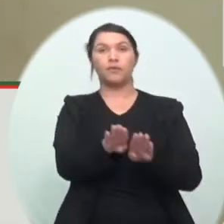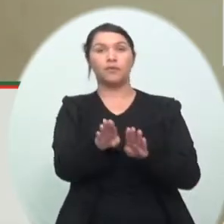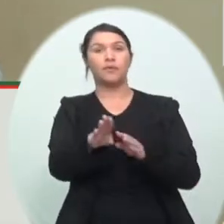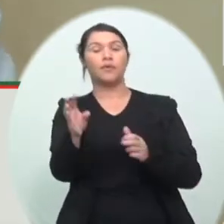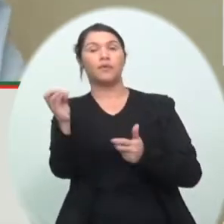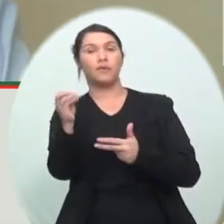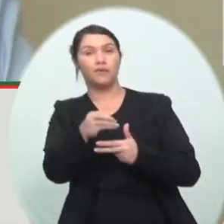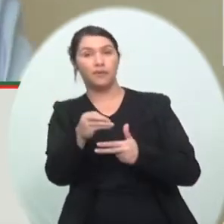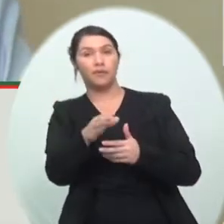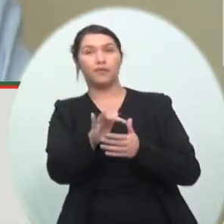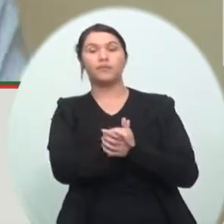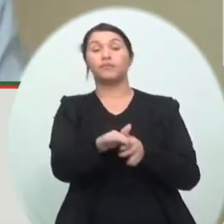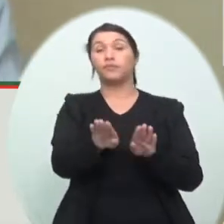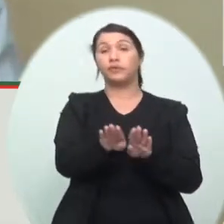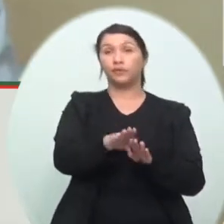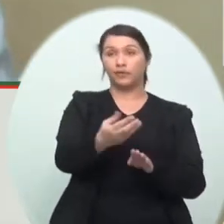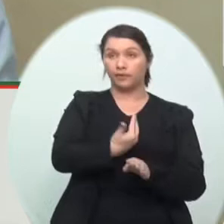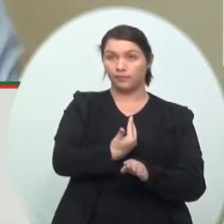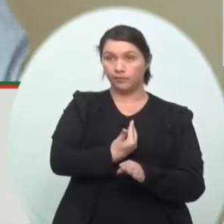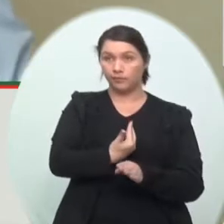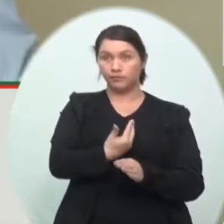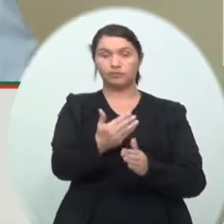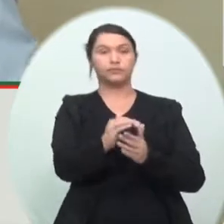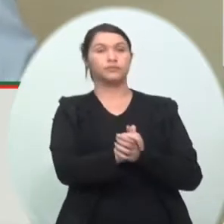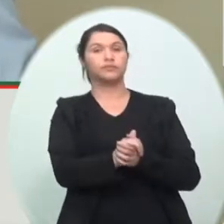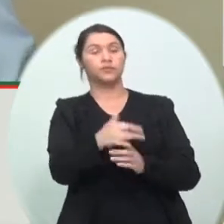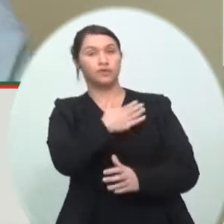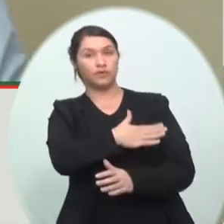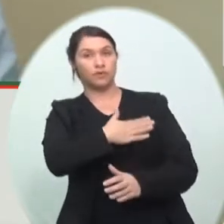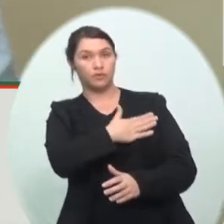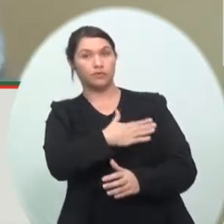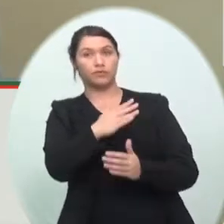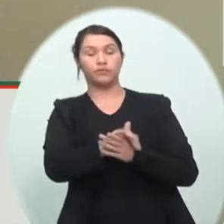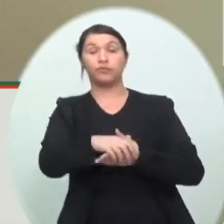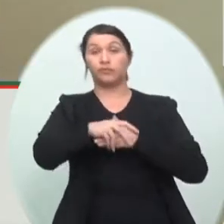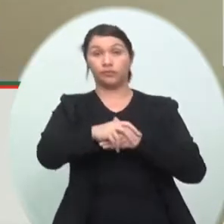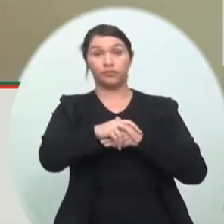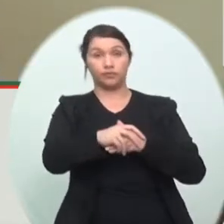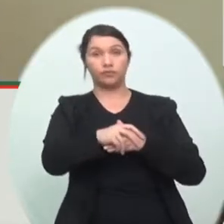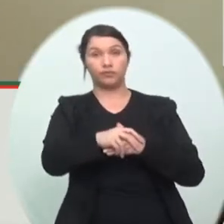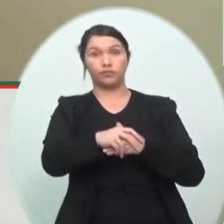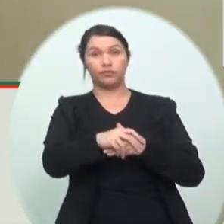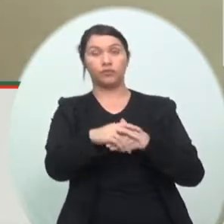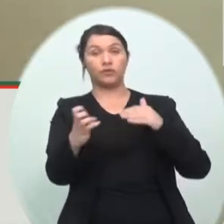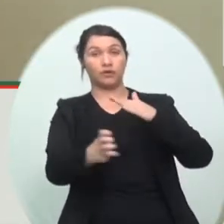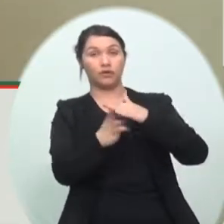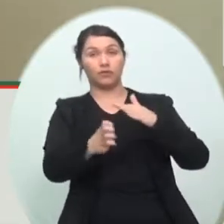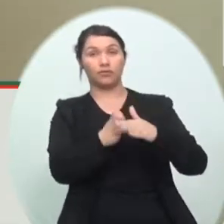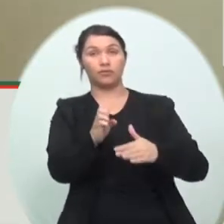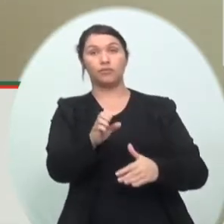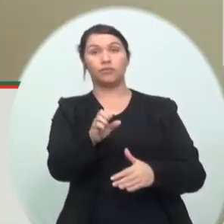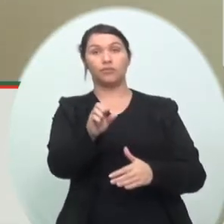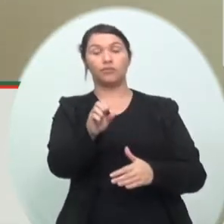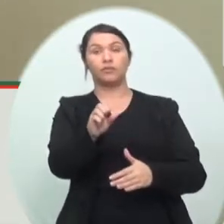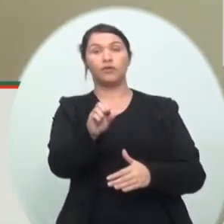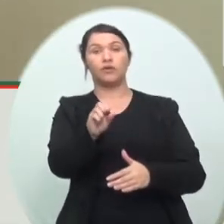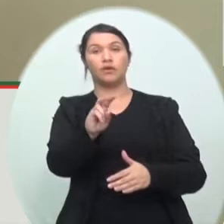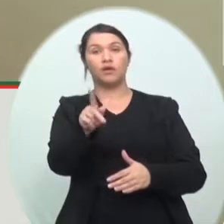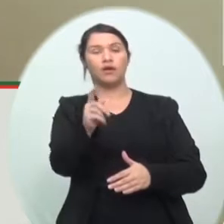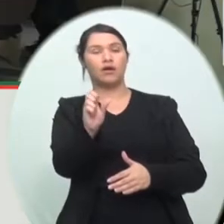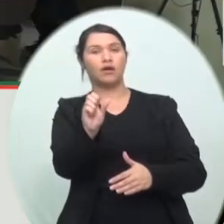Dimitri, Cosme, bem-vindos. Gostaria de saudar a Insight, incubadora de negócios, na pessoa do Valmor